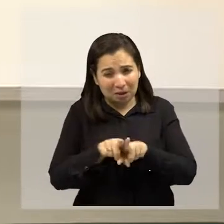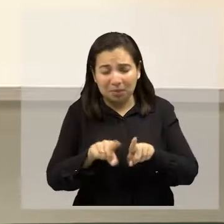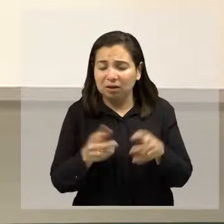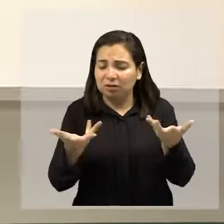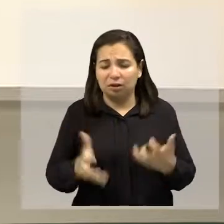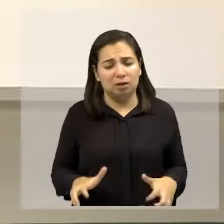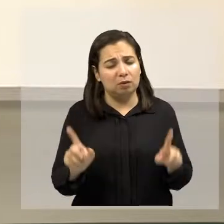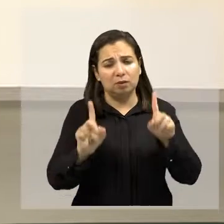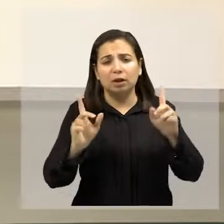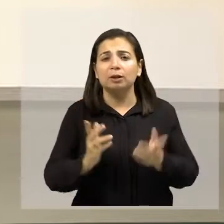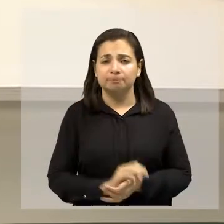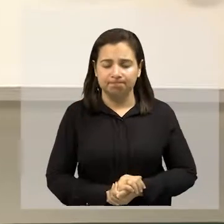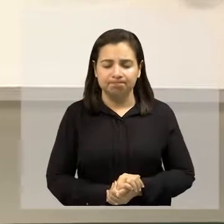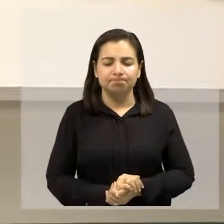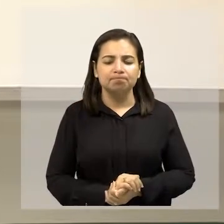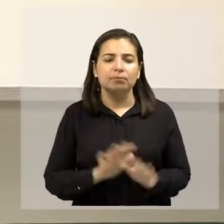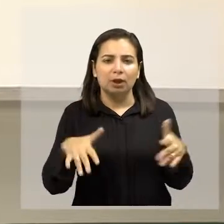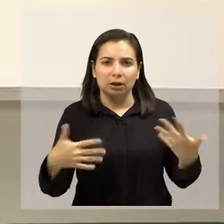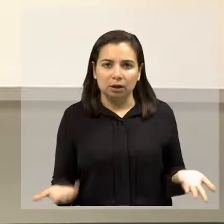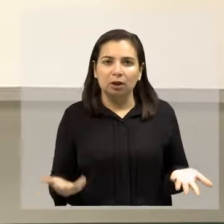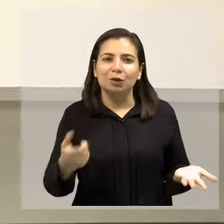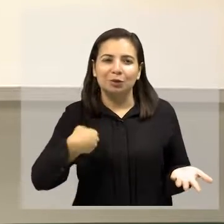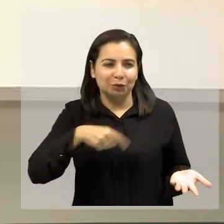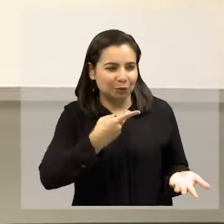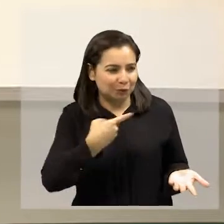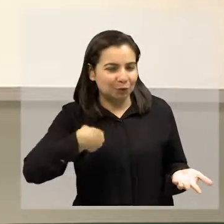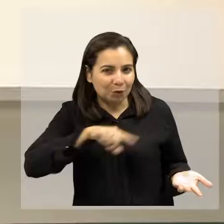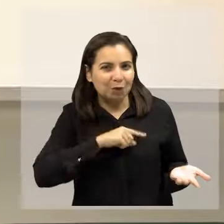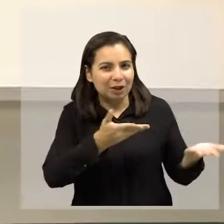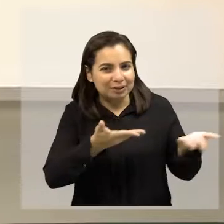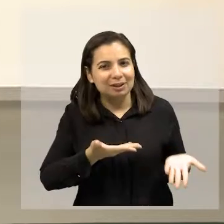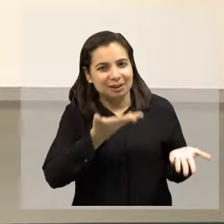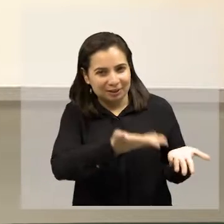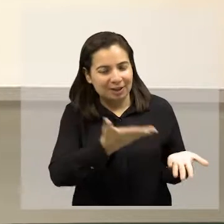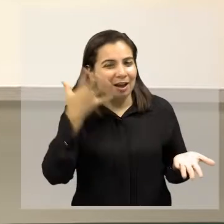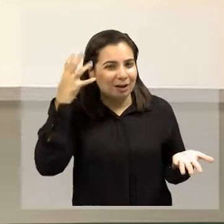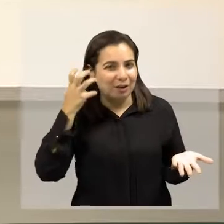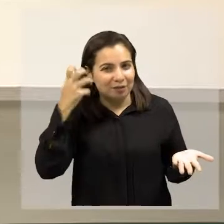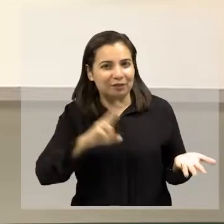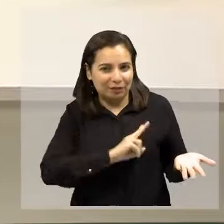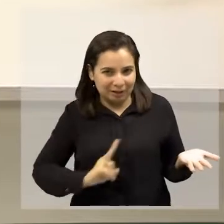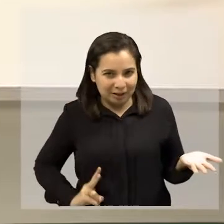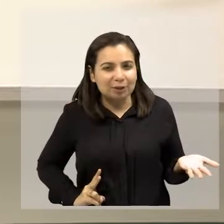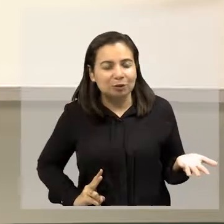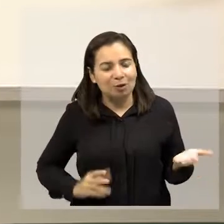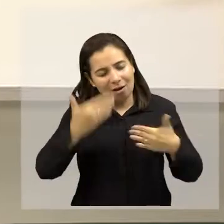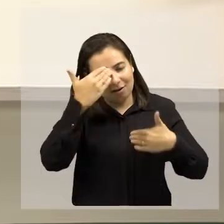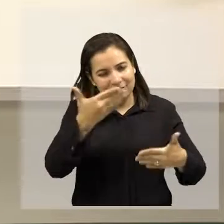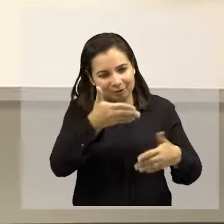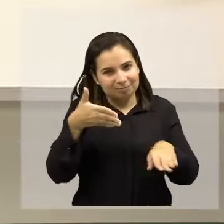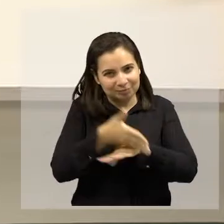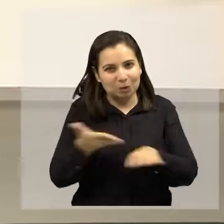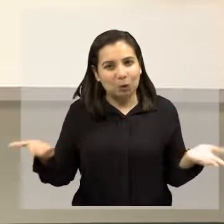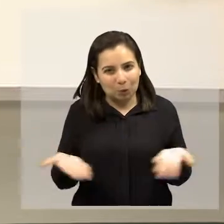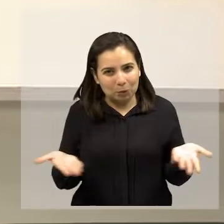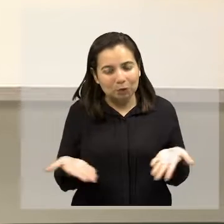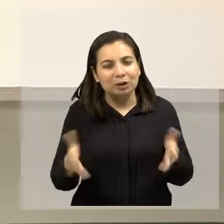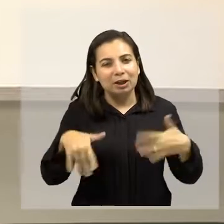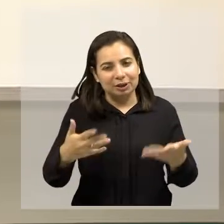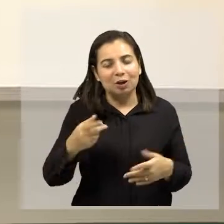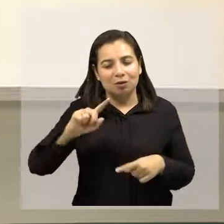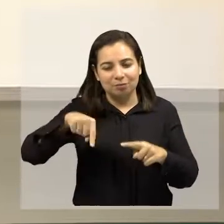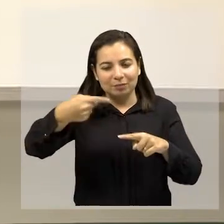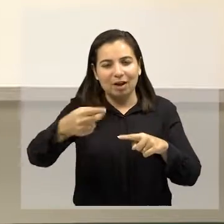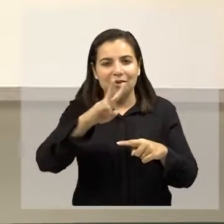Evaldo Lima, do PCdoB. A gente agradece a sua presença, vereador, anunciando aí a seguir a participação do